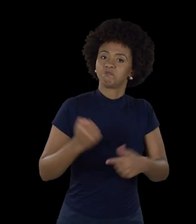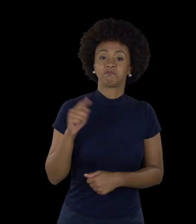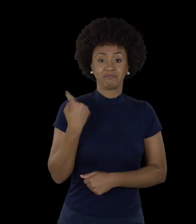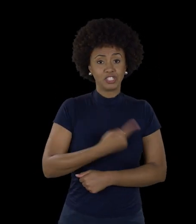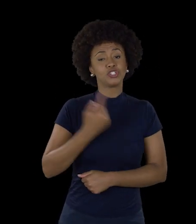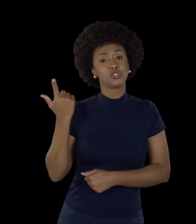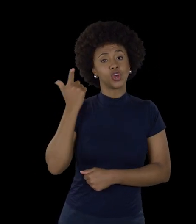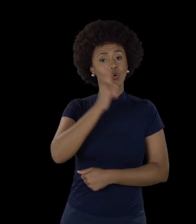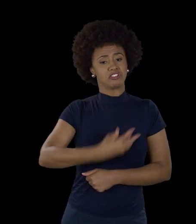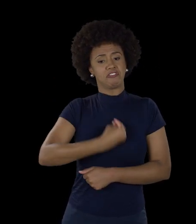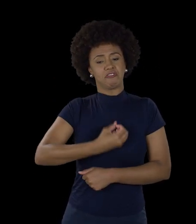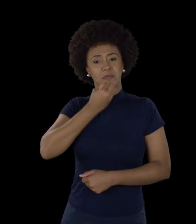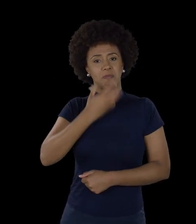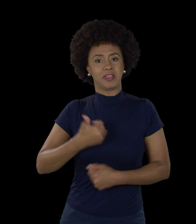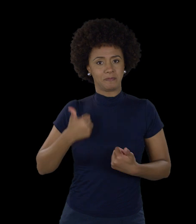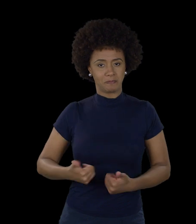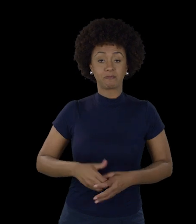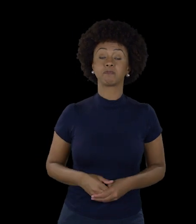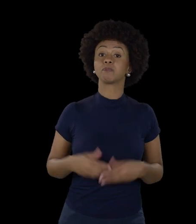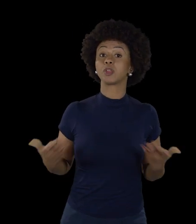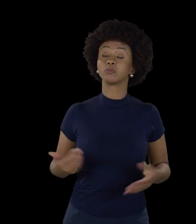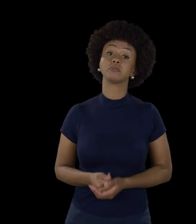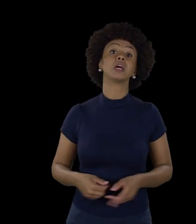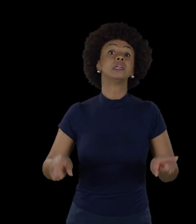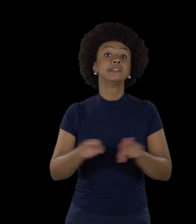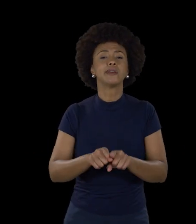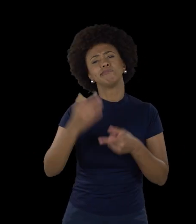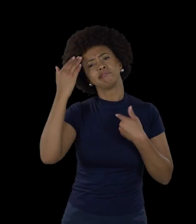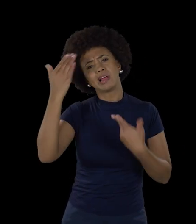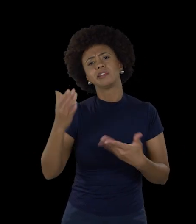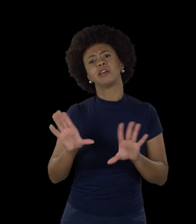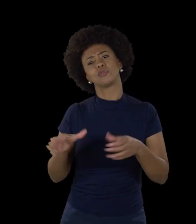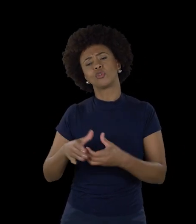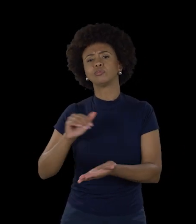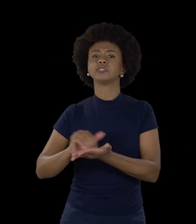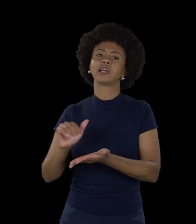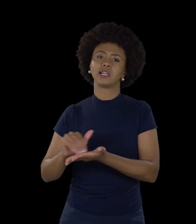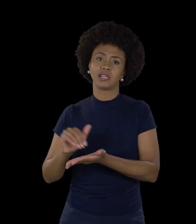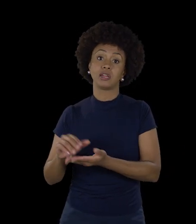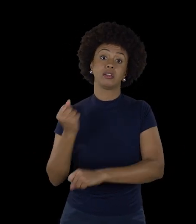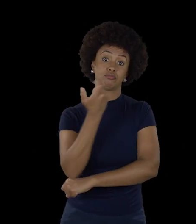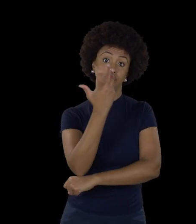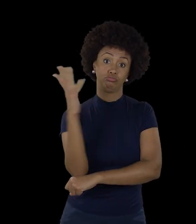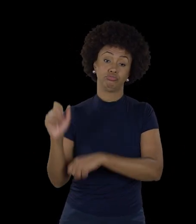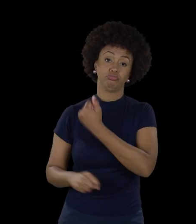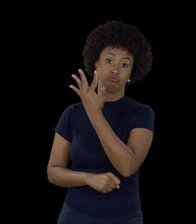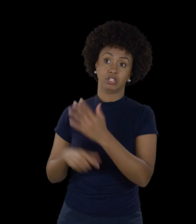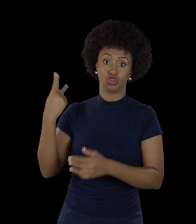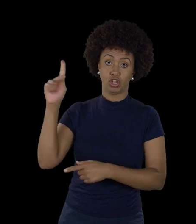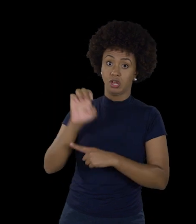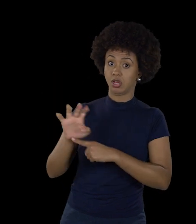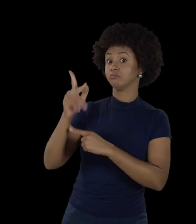nós estamos. Fora isso, temos que agradecer também o pessoal da Secretaria de Meio Ambiente do Estado do Espírito Santo,